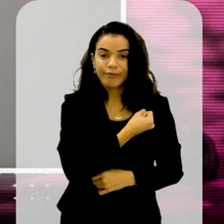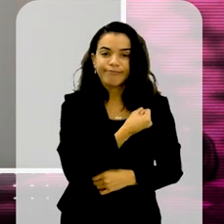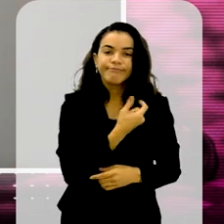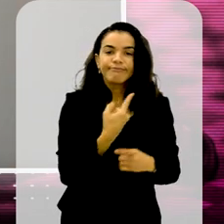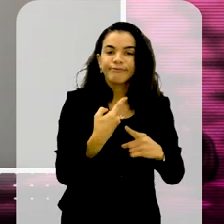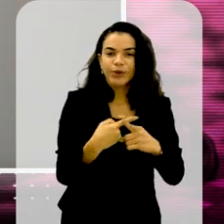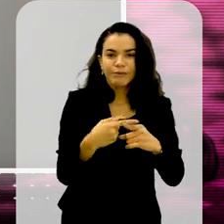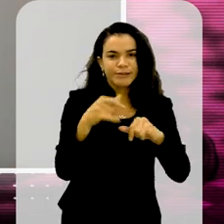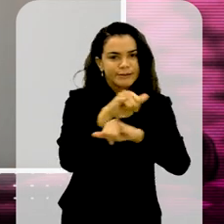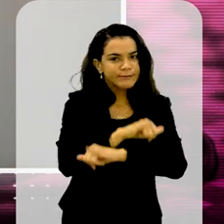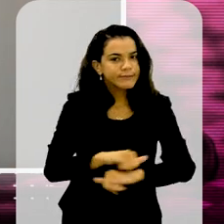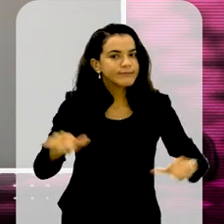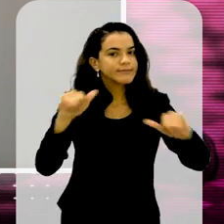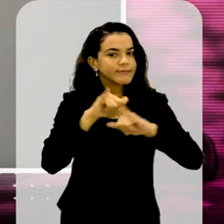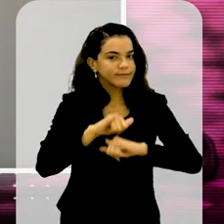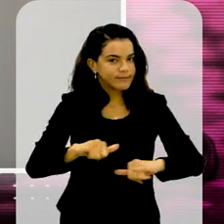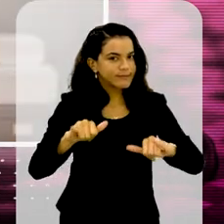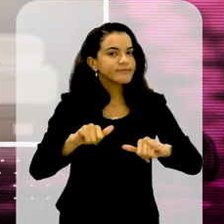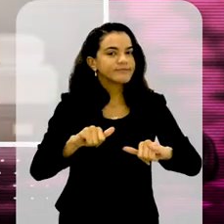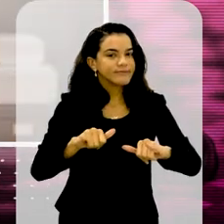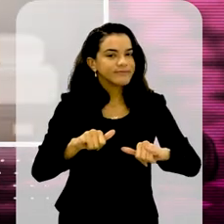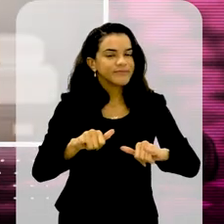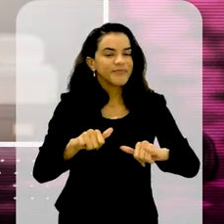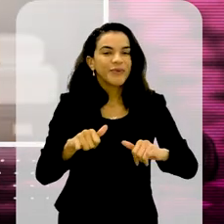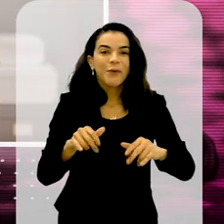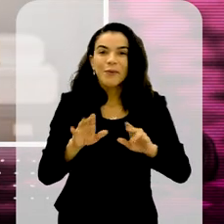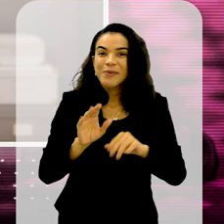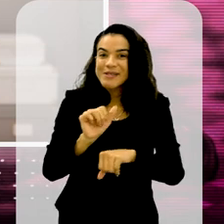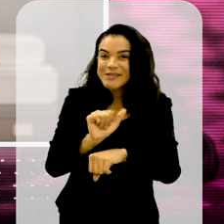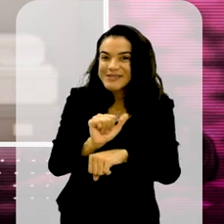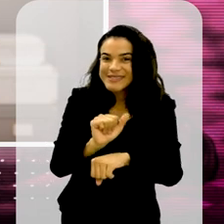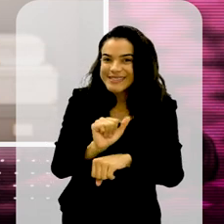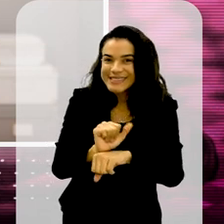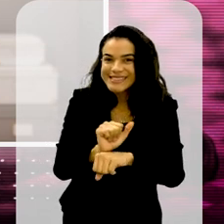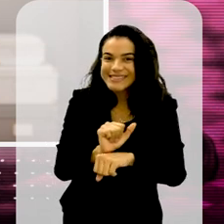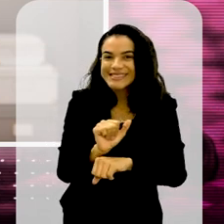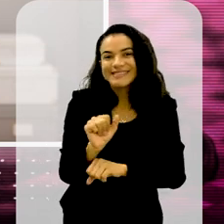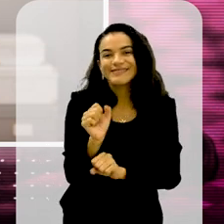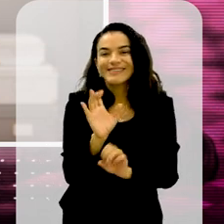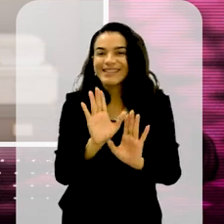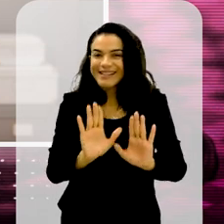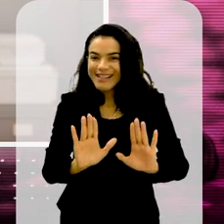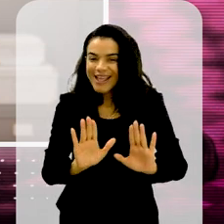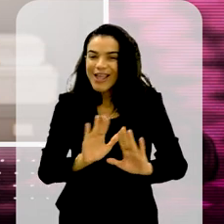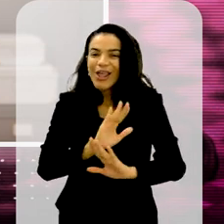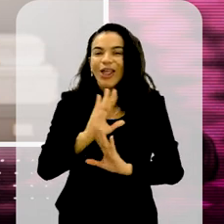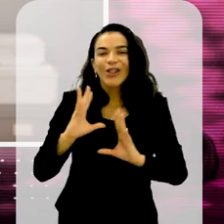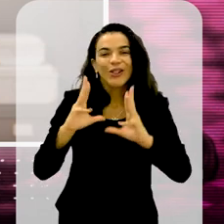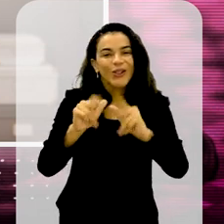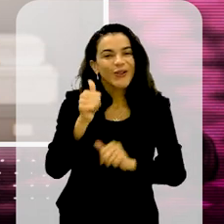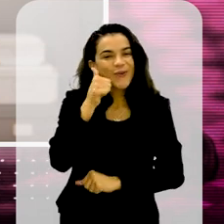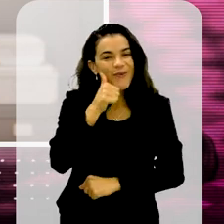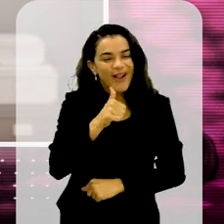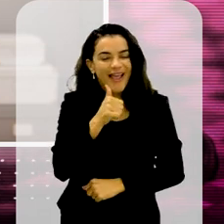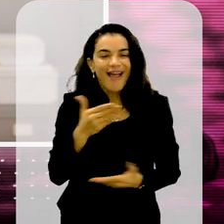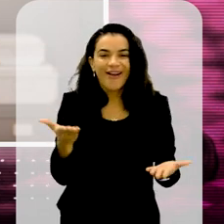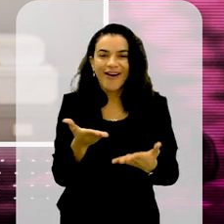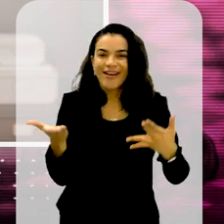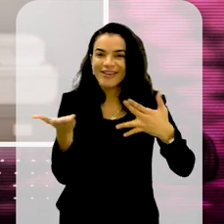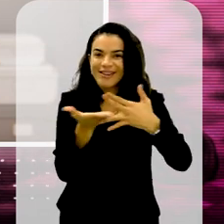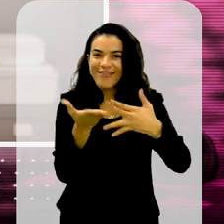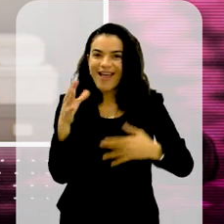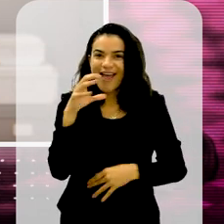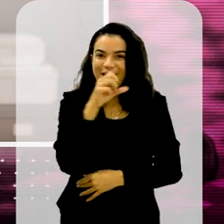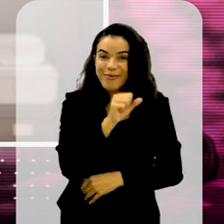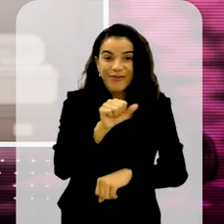órgãos precisam ser divulgados, tá bom? Então, seguremos todas essas informações que o Toda Mulher vai para um rápido